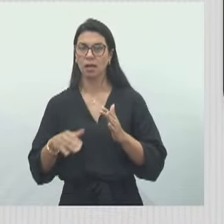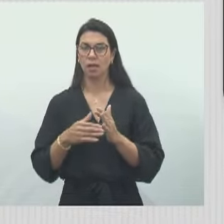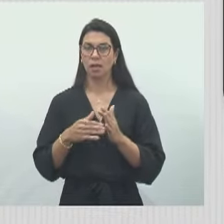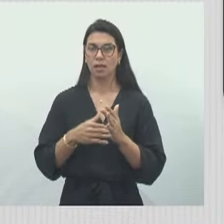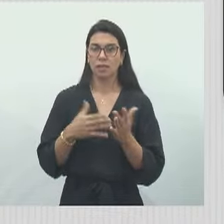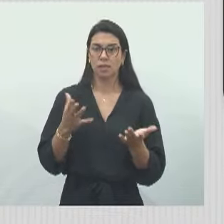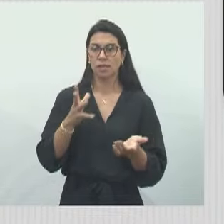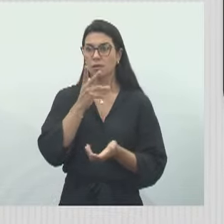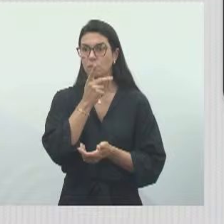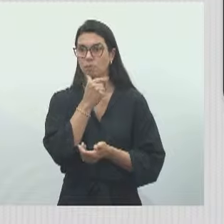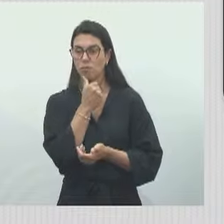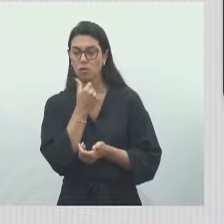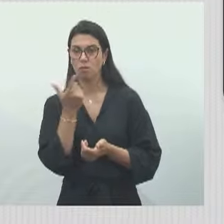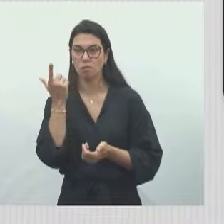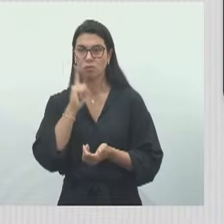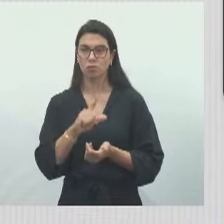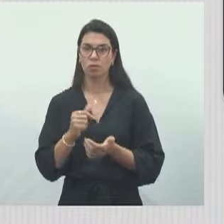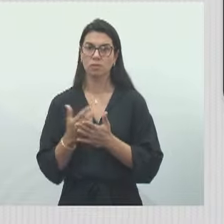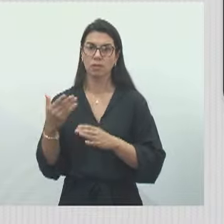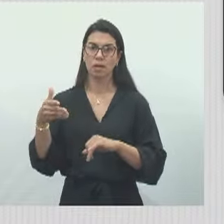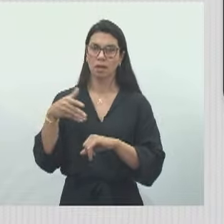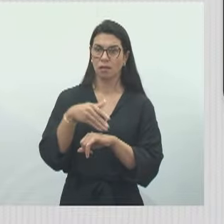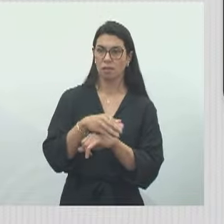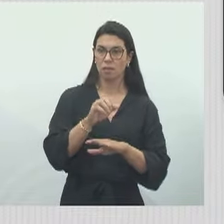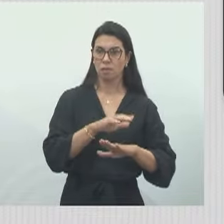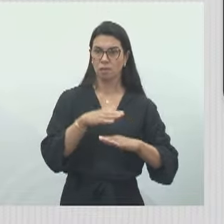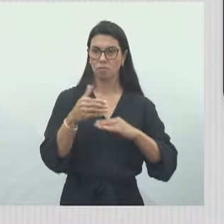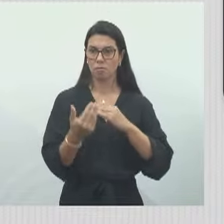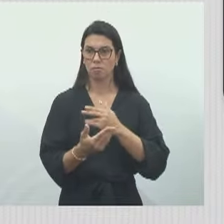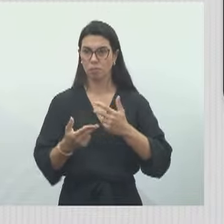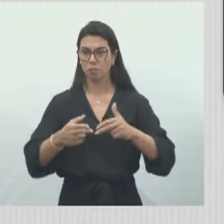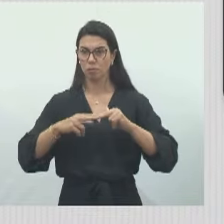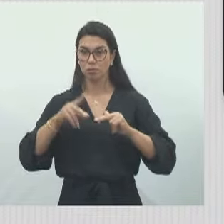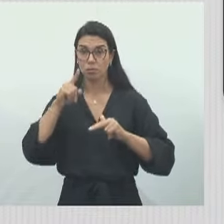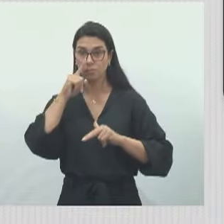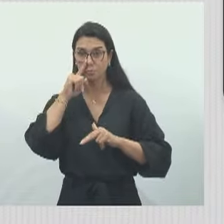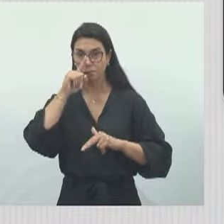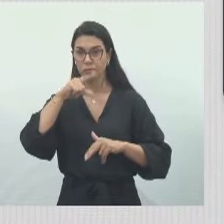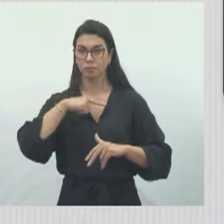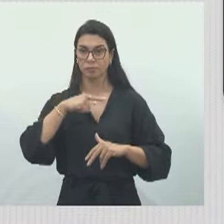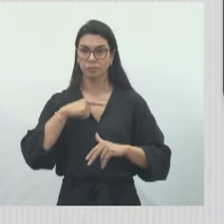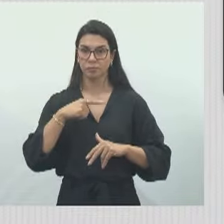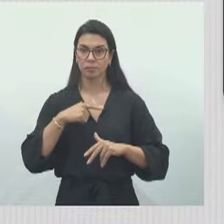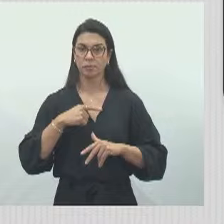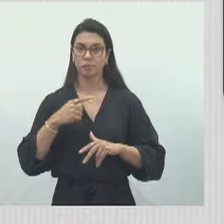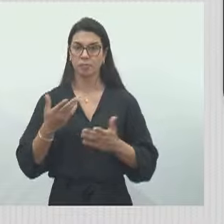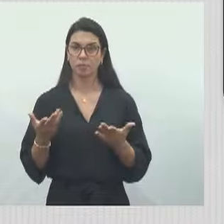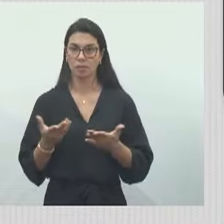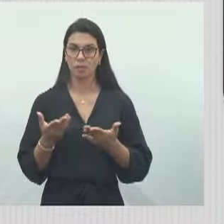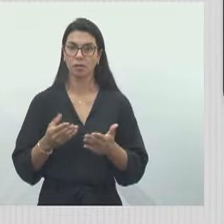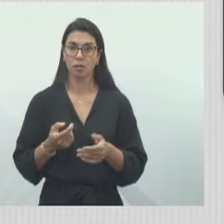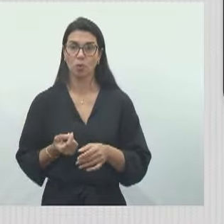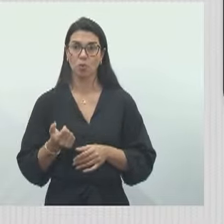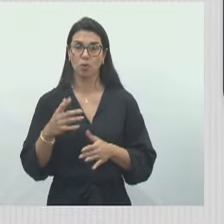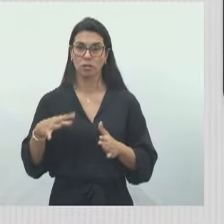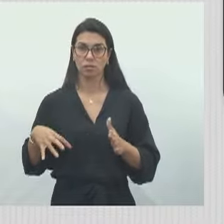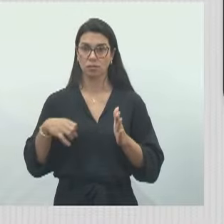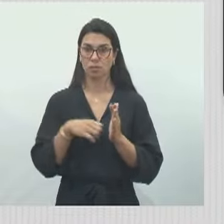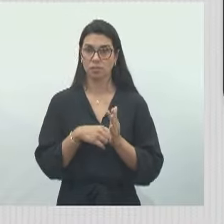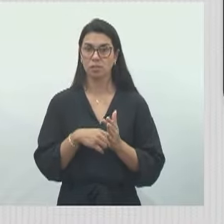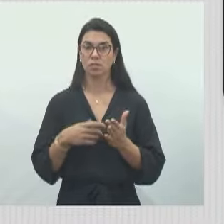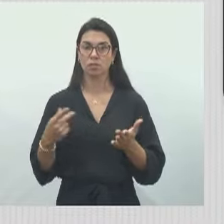no bairro, e realmente a gente está aqui e pôde constatar o perigo que está isso aqui. Agora há pouco mesmo quase aconteceu um acidente